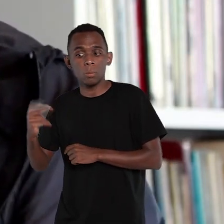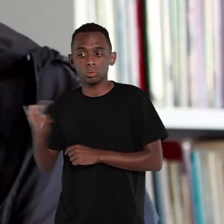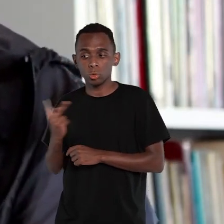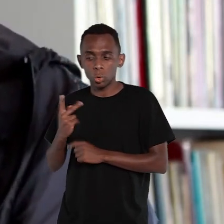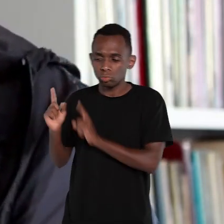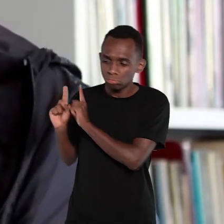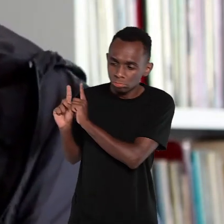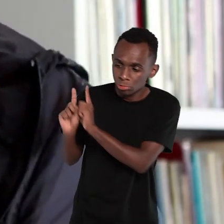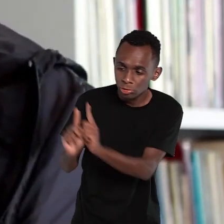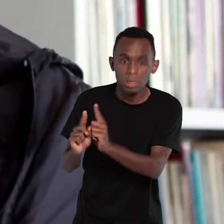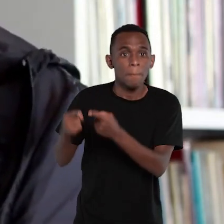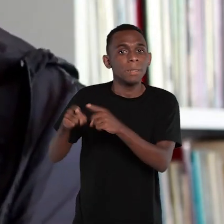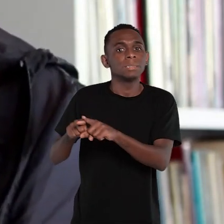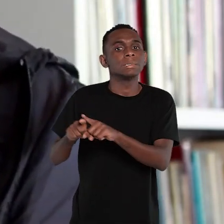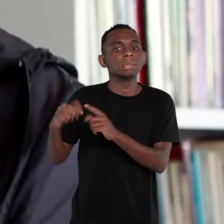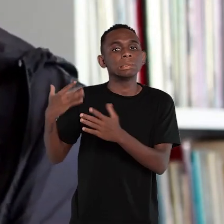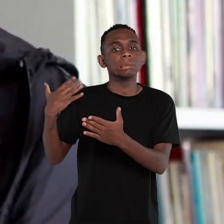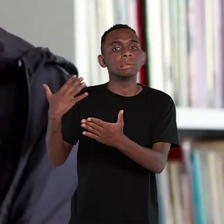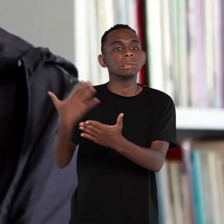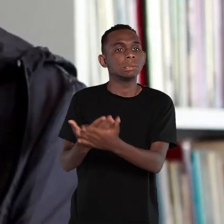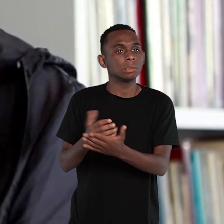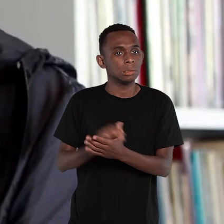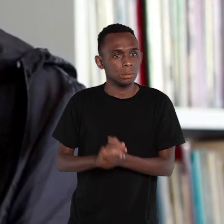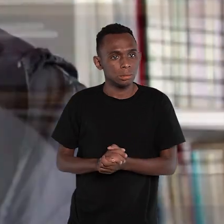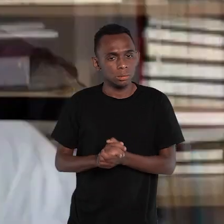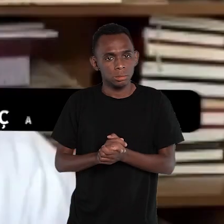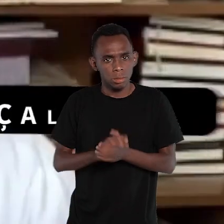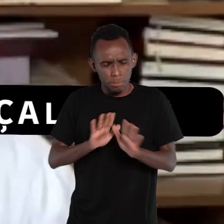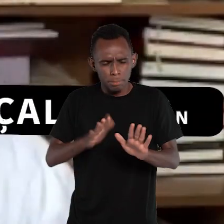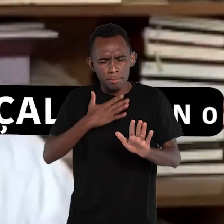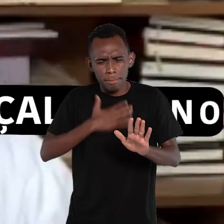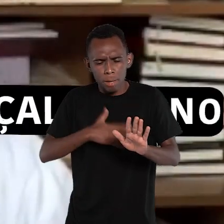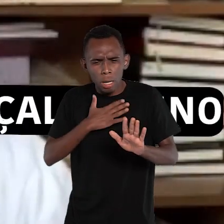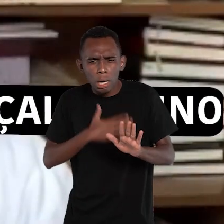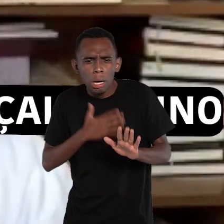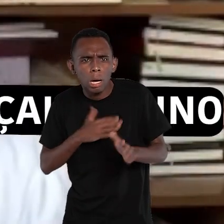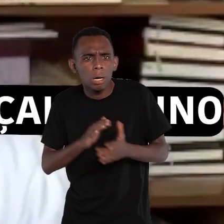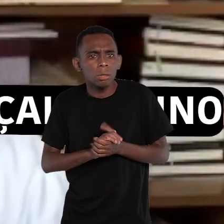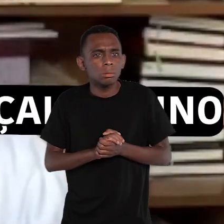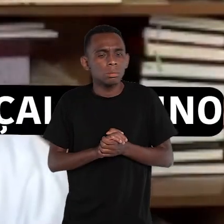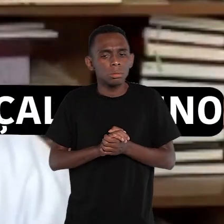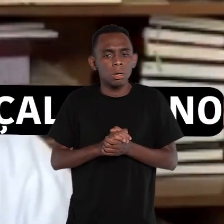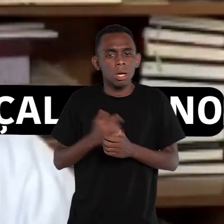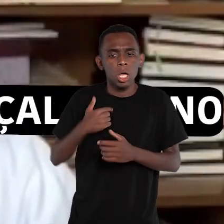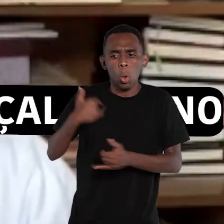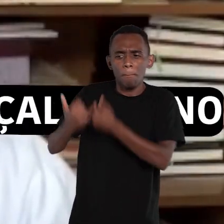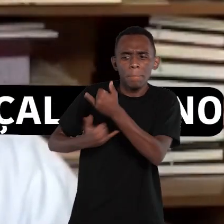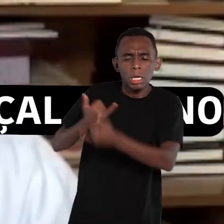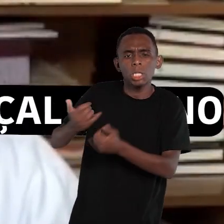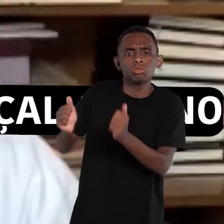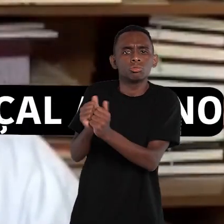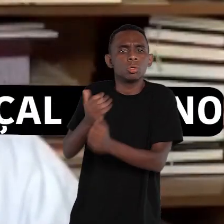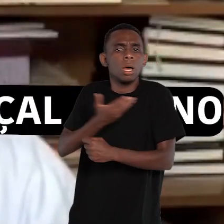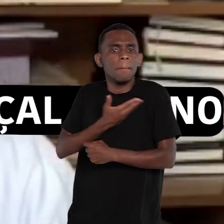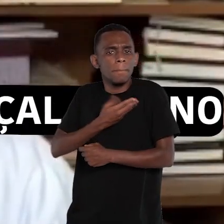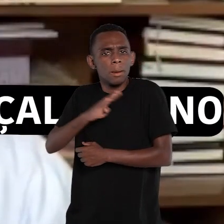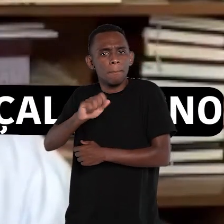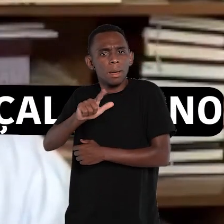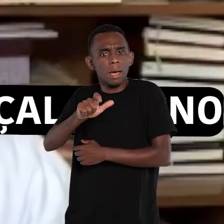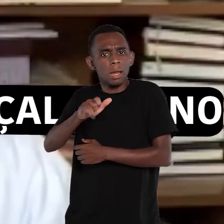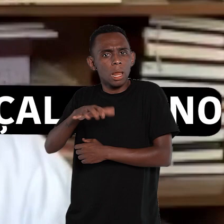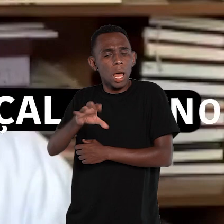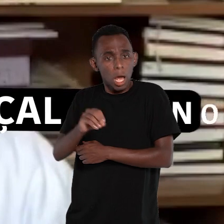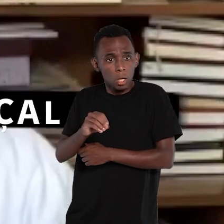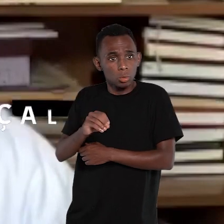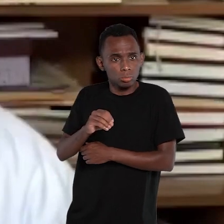andamos juntos muito tempo. O começo foi manso. Eu estava jogando balaio com uns amigos.